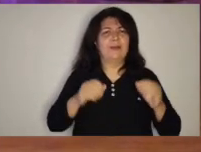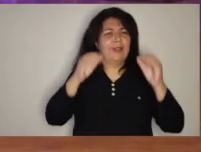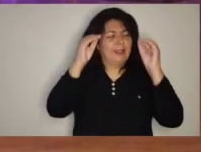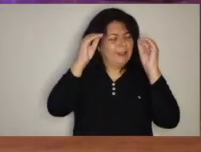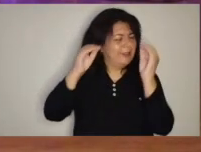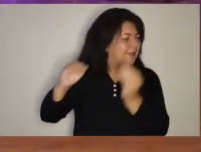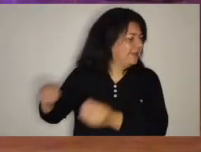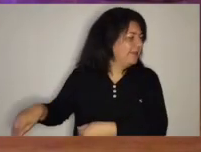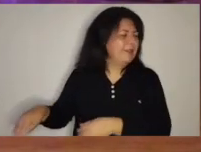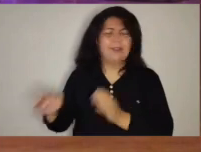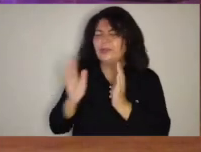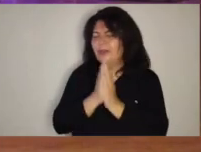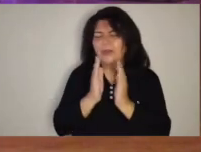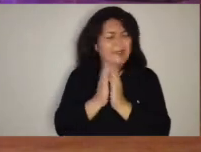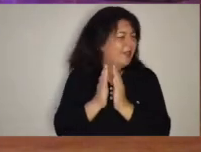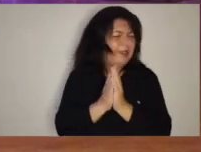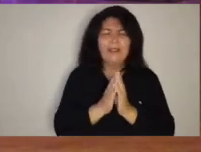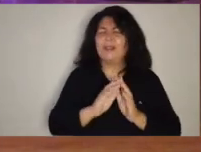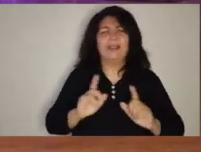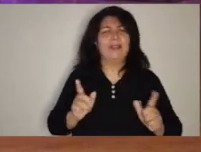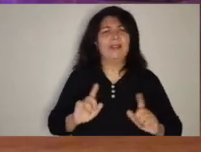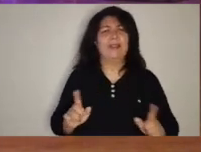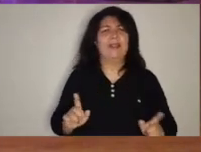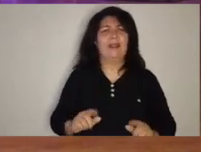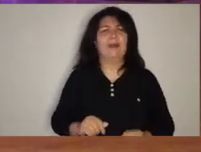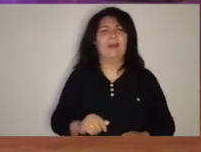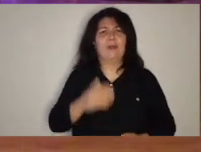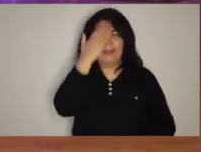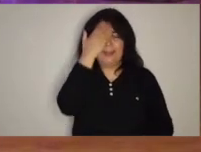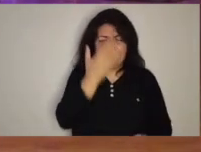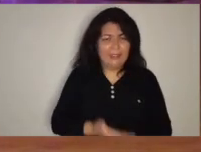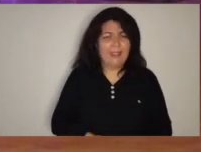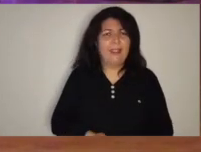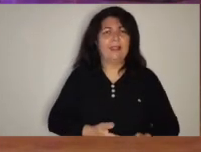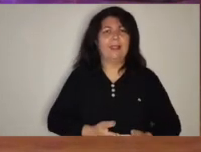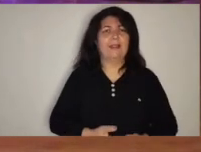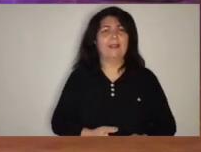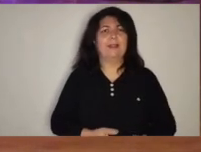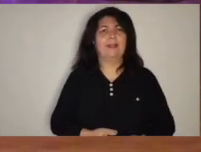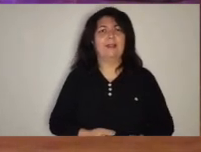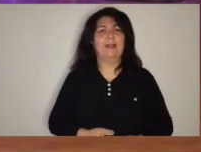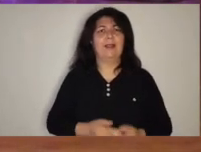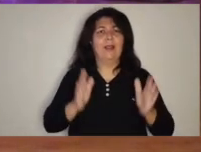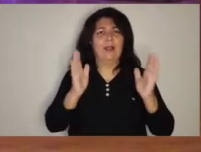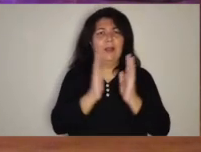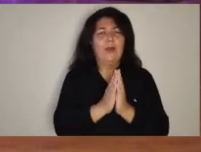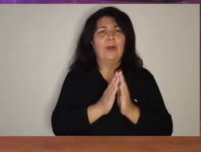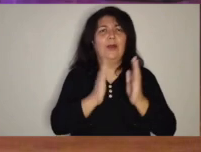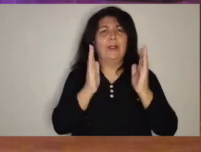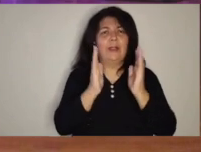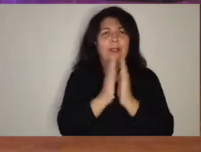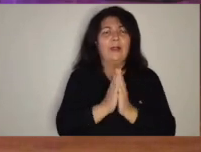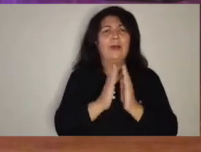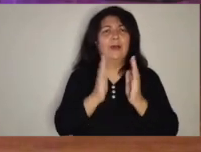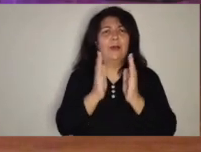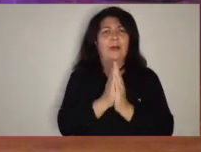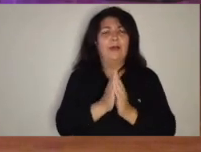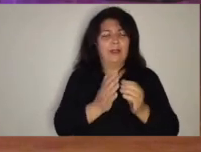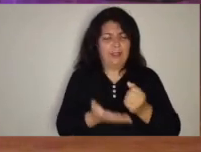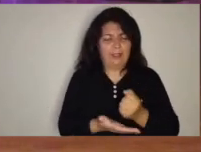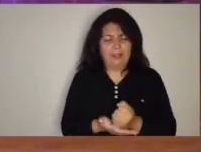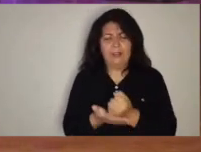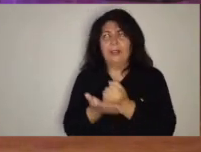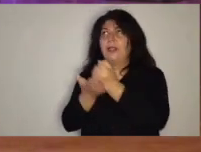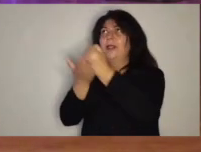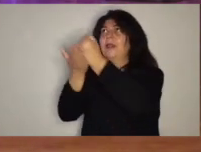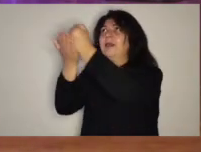sua família, pelos seus filhos, mesmo aqueles que estão longe, irmãos. Quem convence o homem do pecado, da justiça e